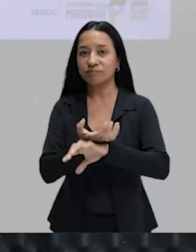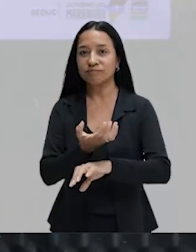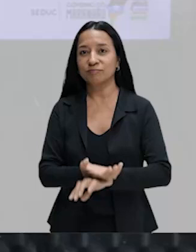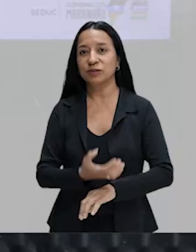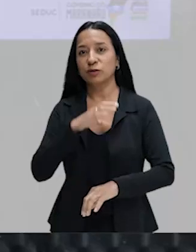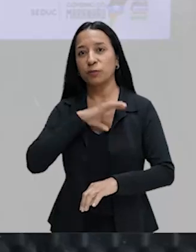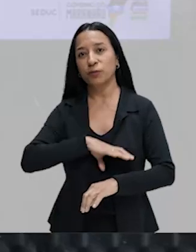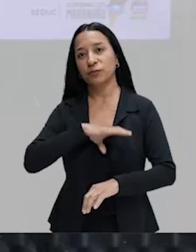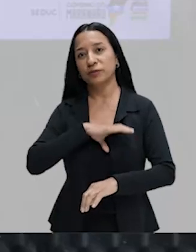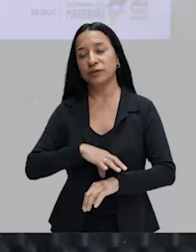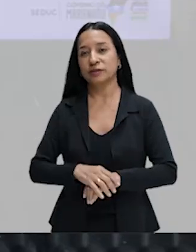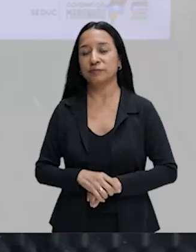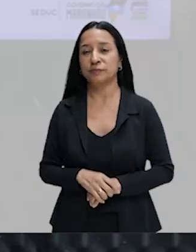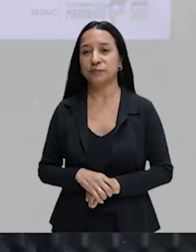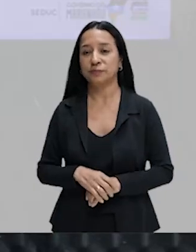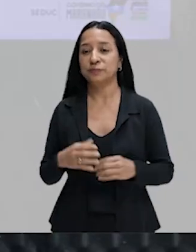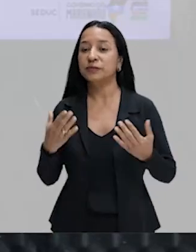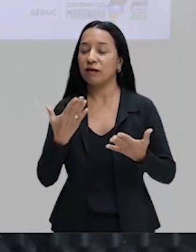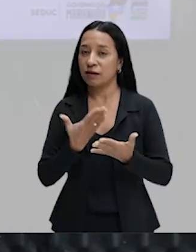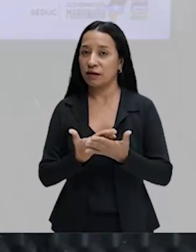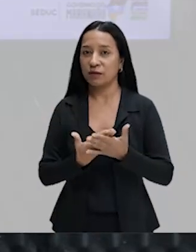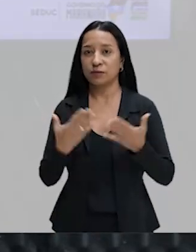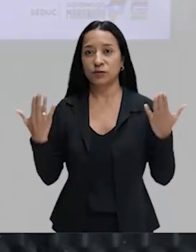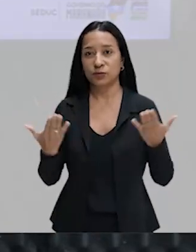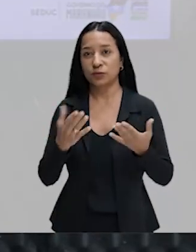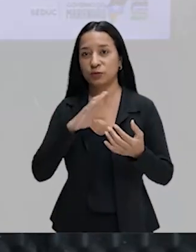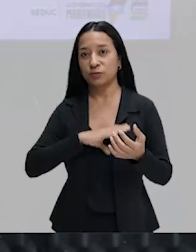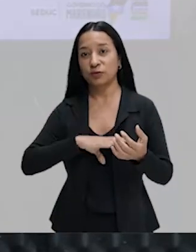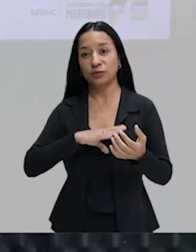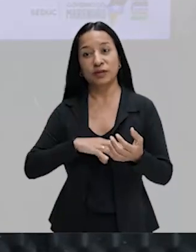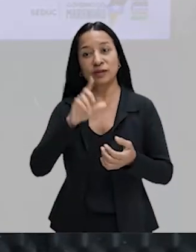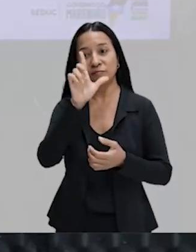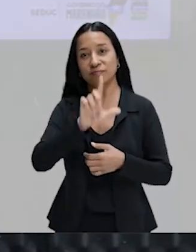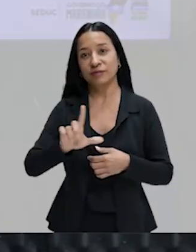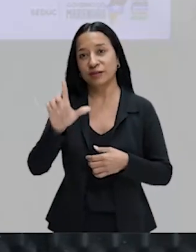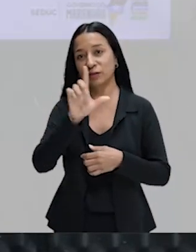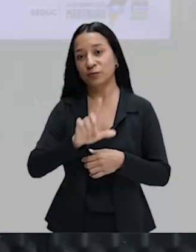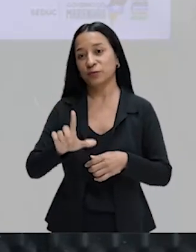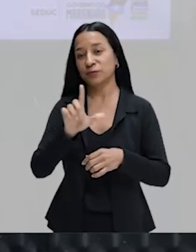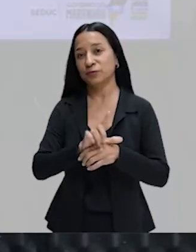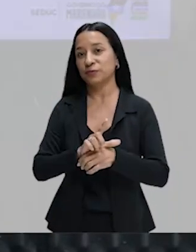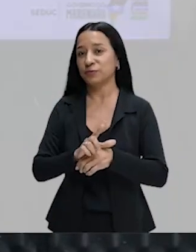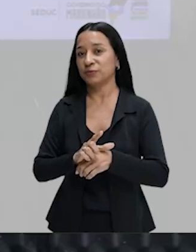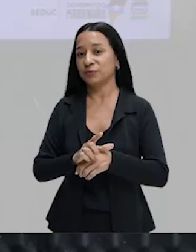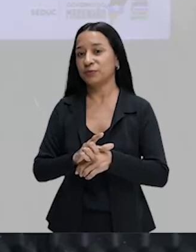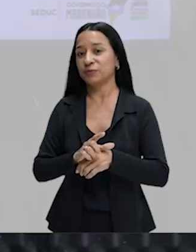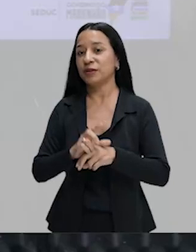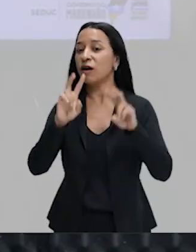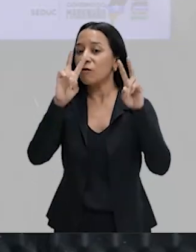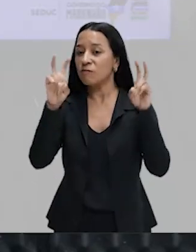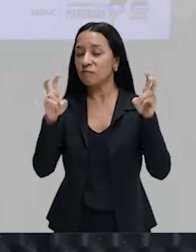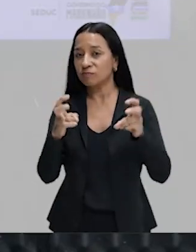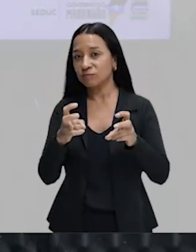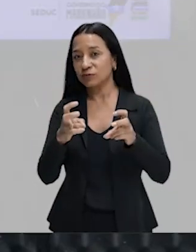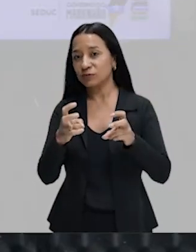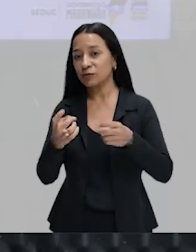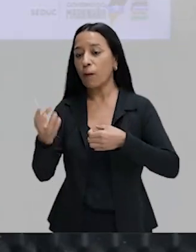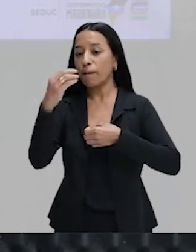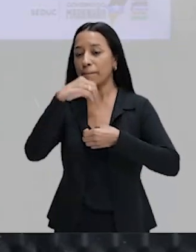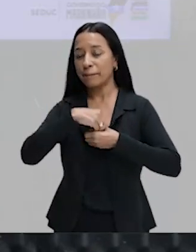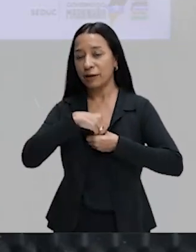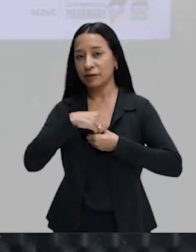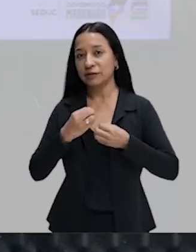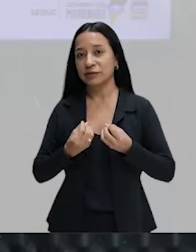deste projeto. Aula de hoje, né? Língua portuguesa, literatura. Vamos falar de parnasianismo. Você já ouviu falar